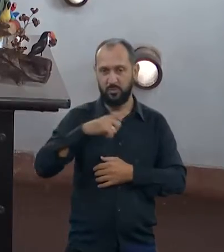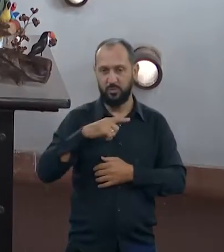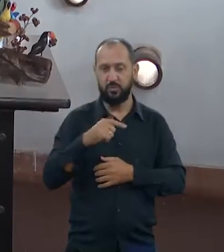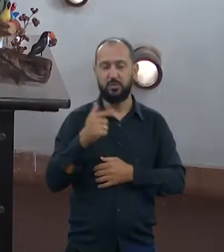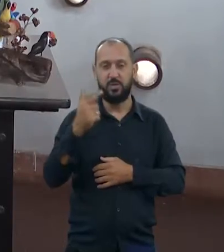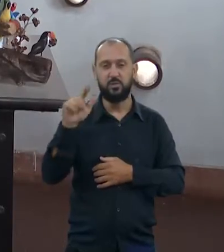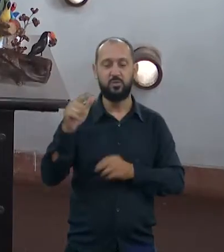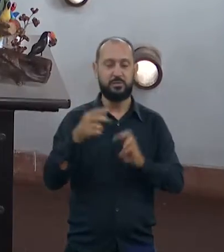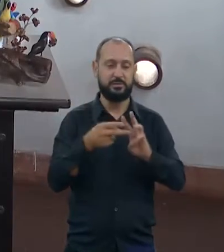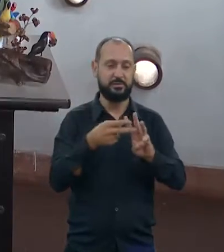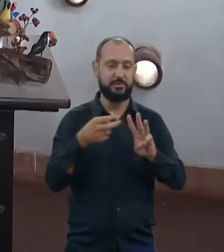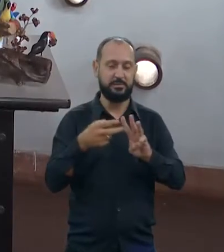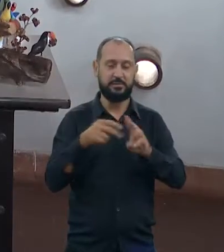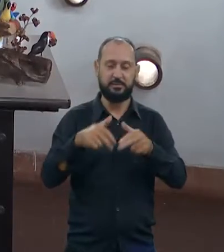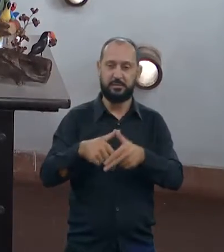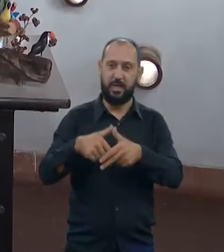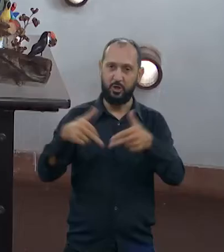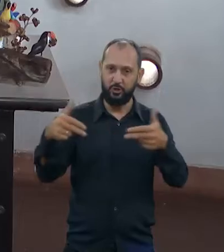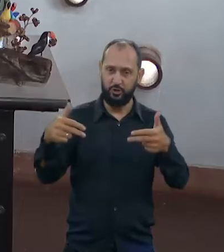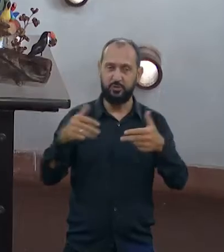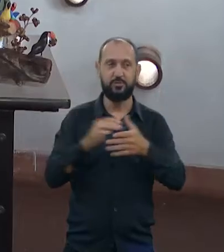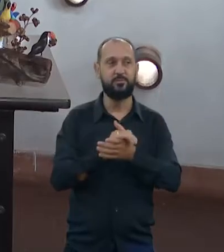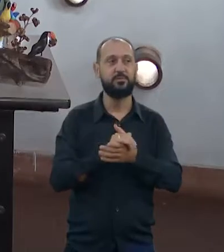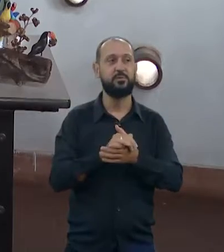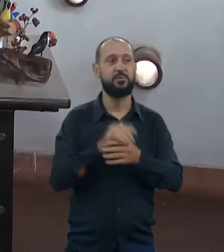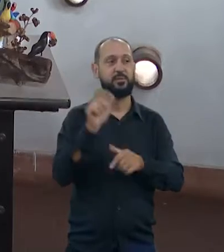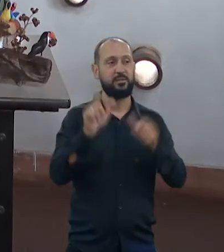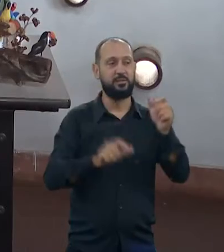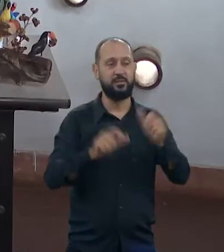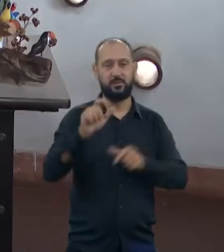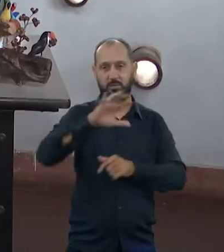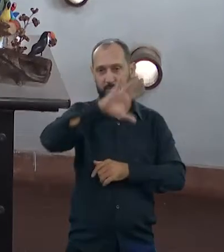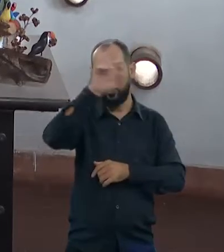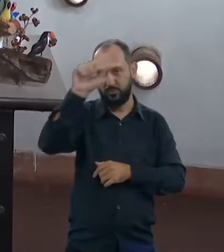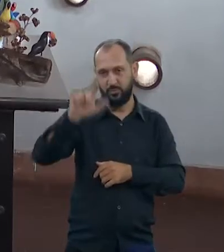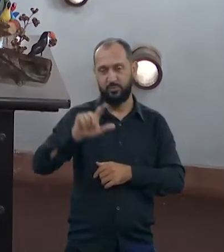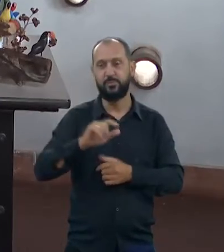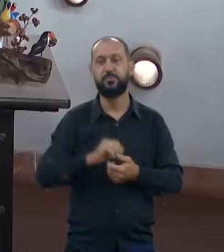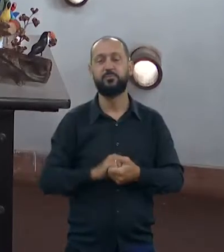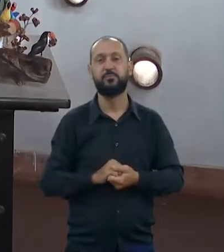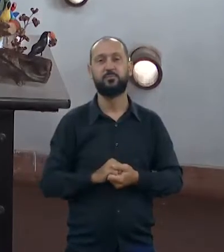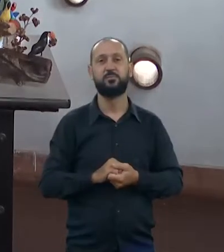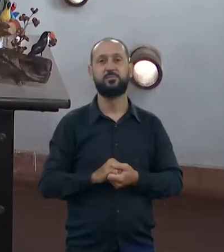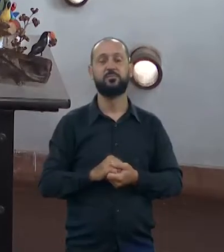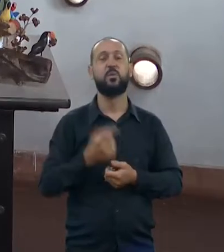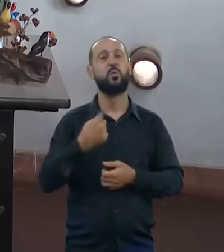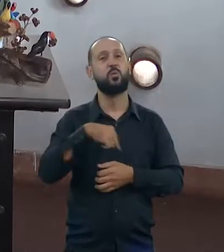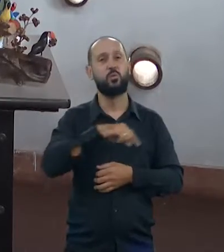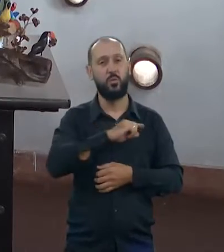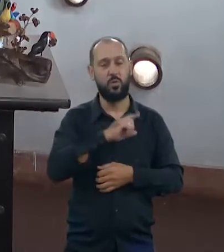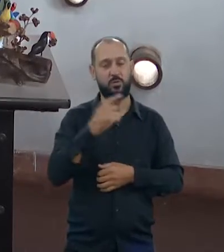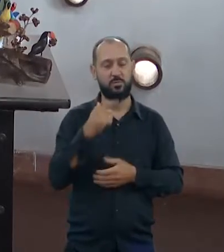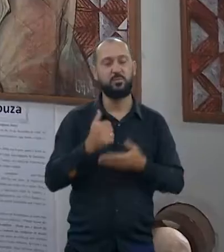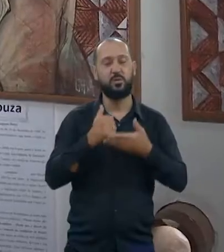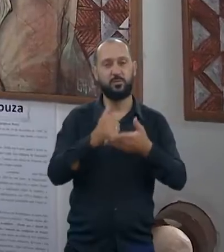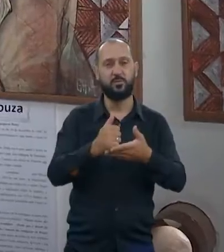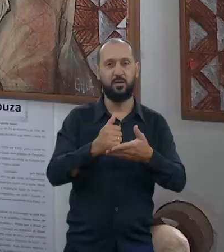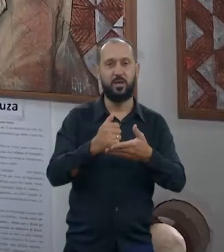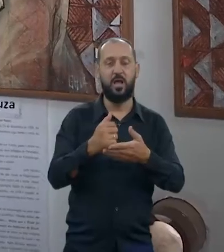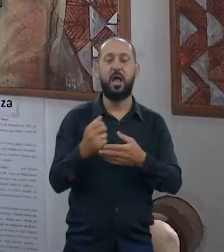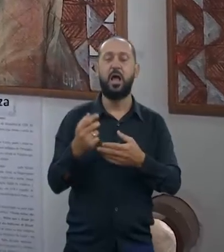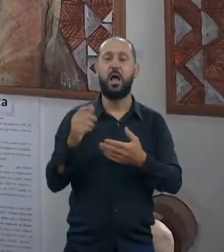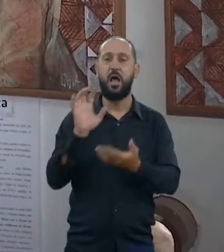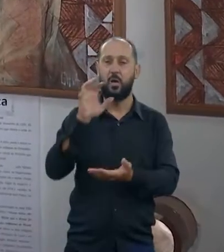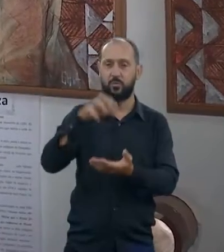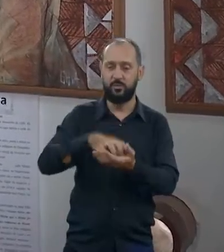né, das outras etnias, né, dos cidadãos sul-mato-grossenses. Então, acho que nós temos contribuído para isso. A aldeia Marçal